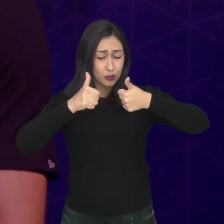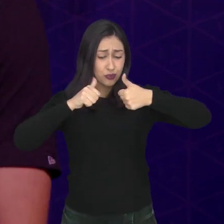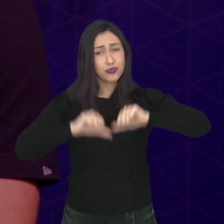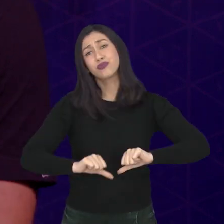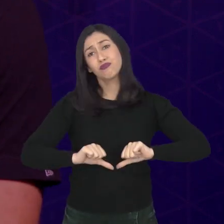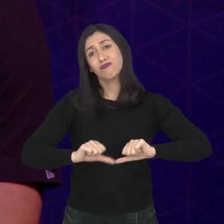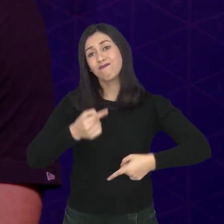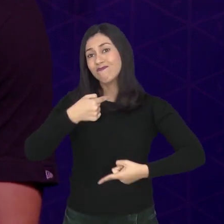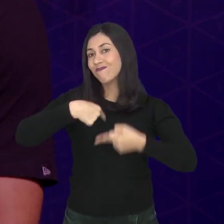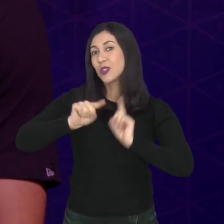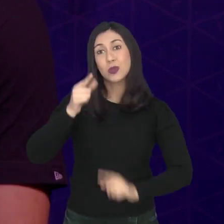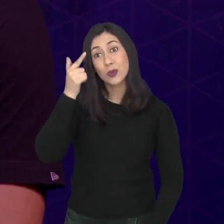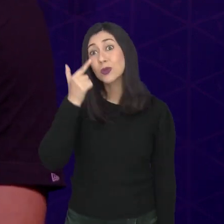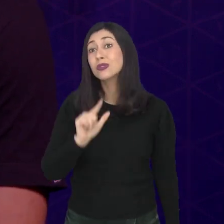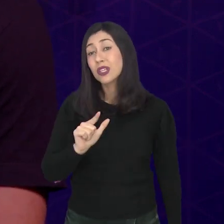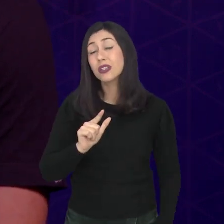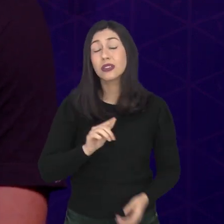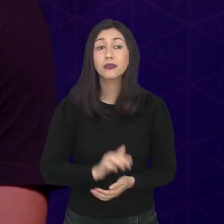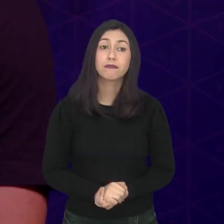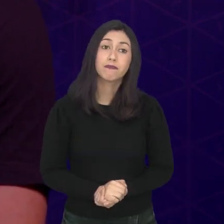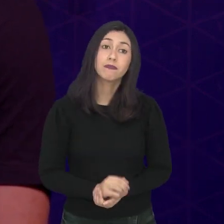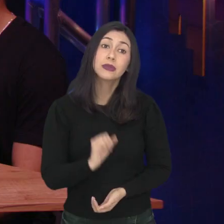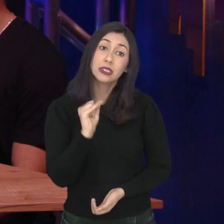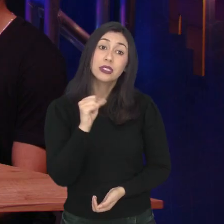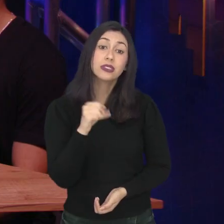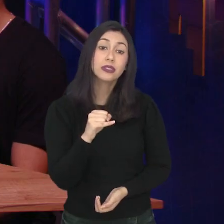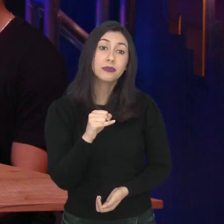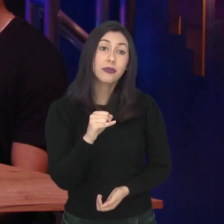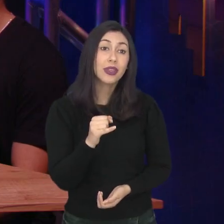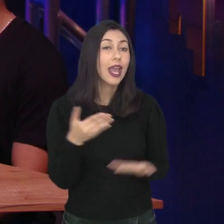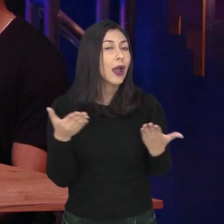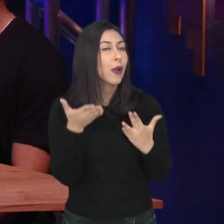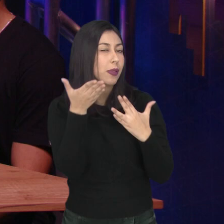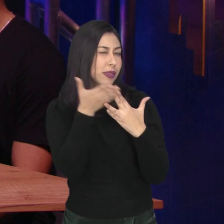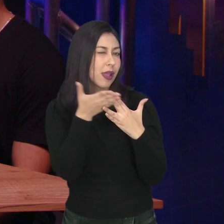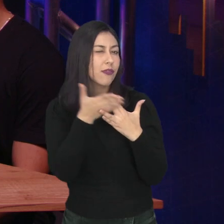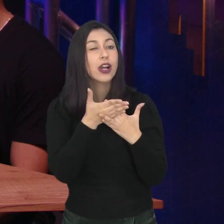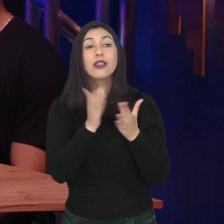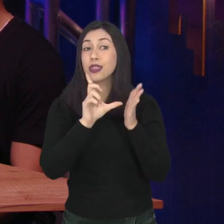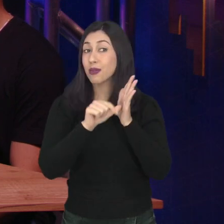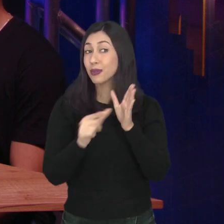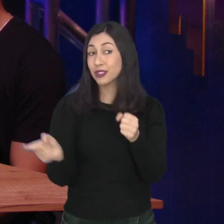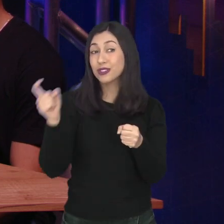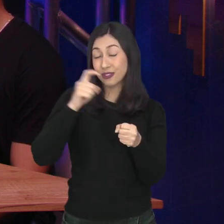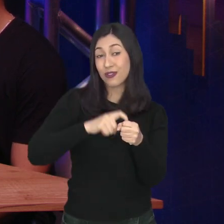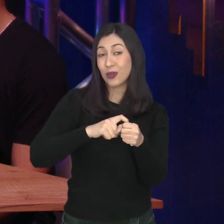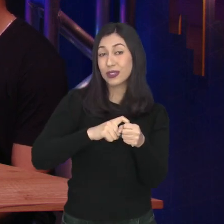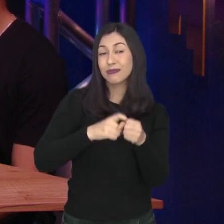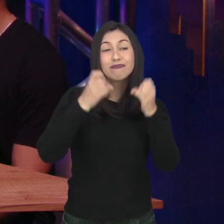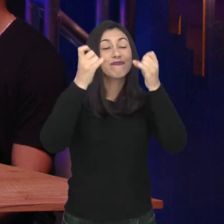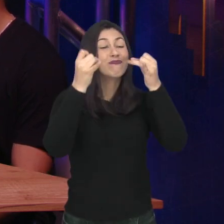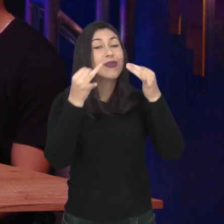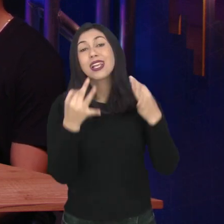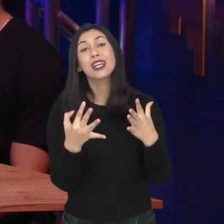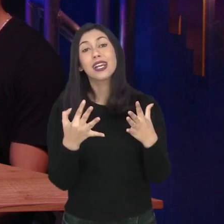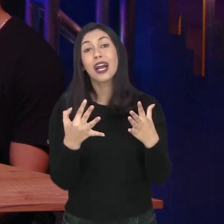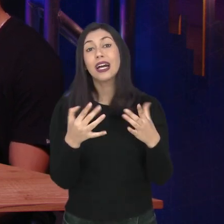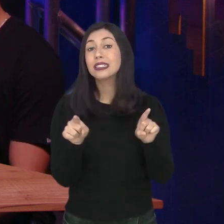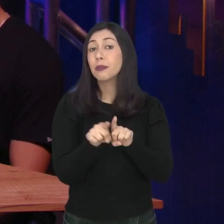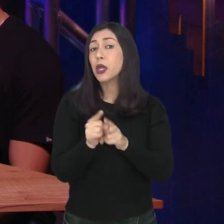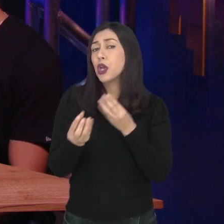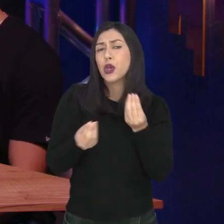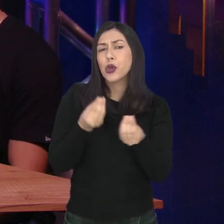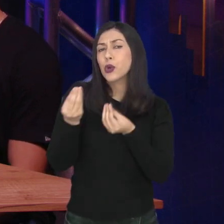autoestima, sem conseguir superar essa opressão. Exatamente. E a gente vai para um rápido intervalo, mas a gente volta daqui a pouquinho para falar então